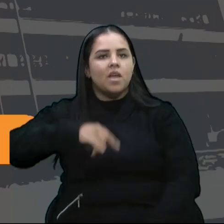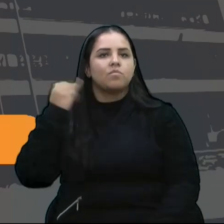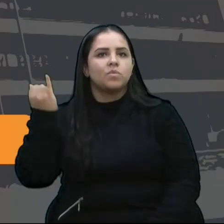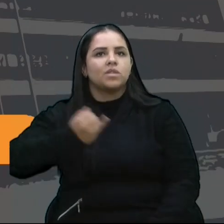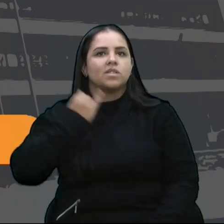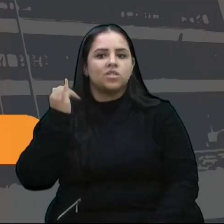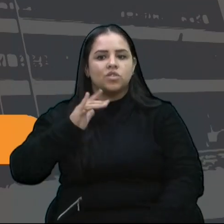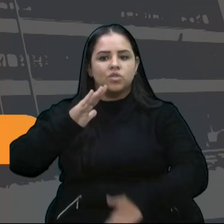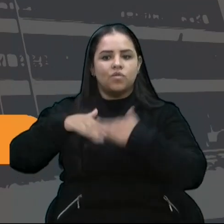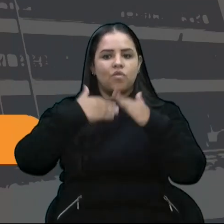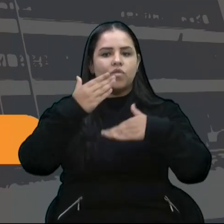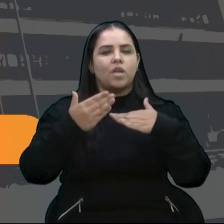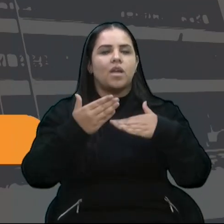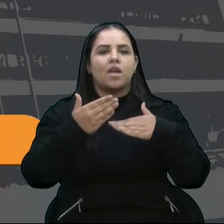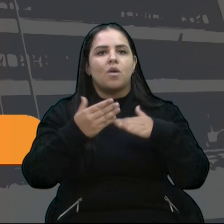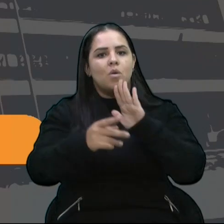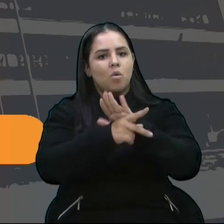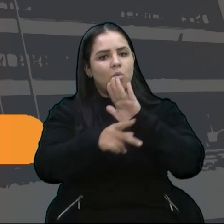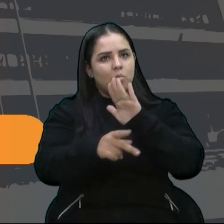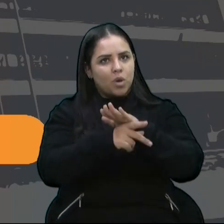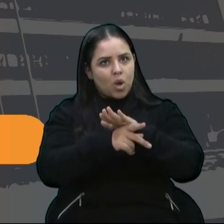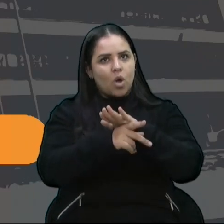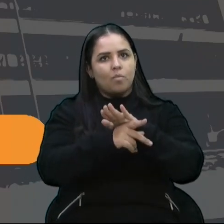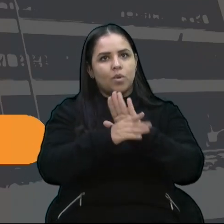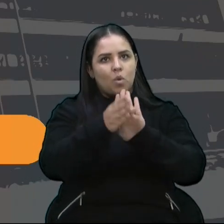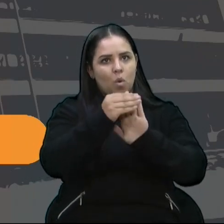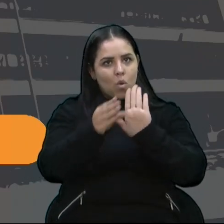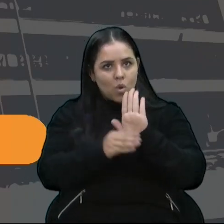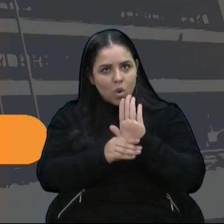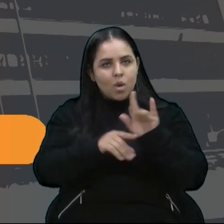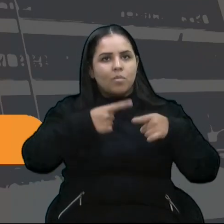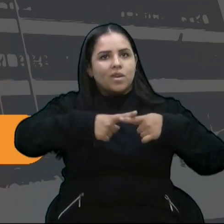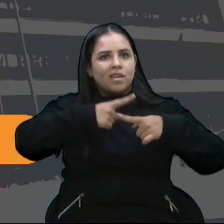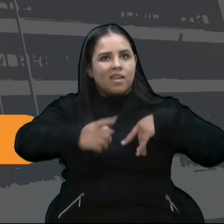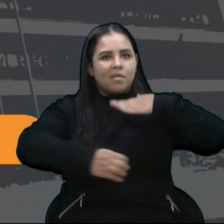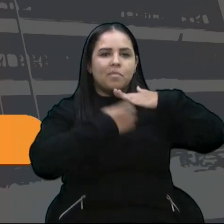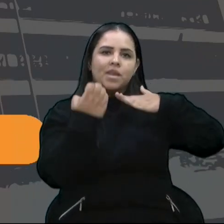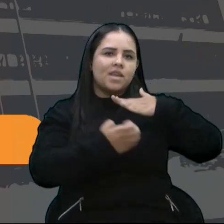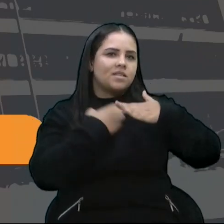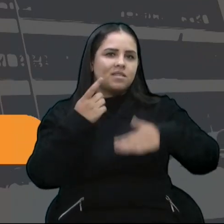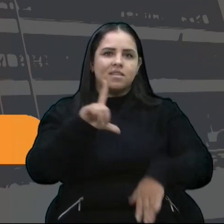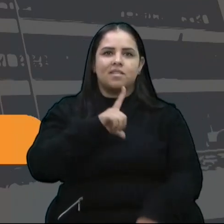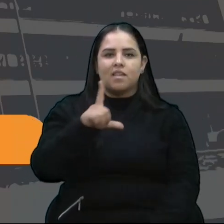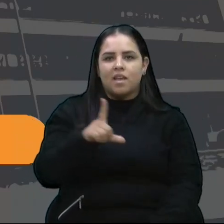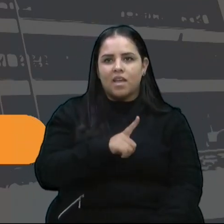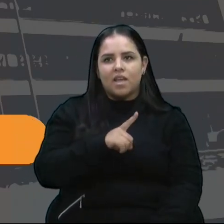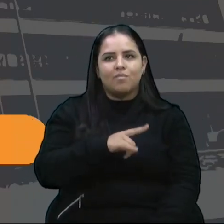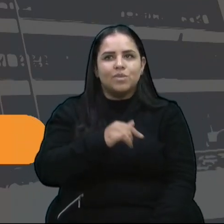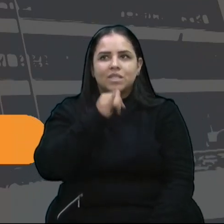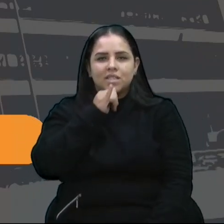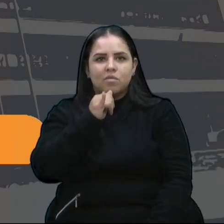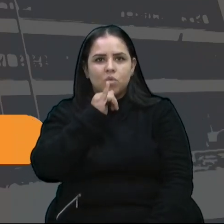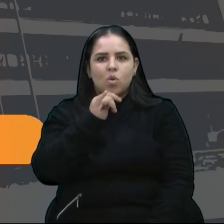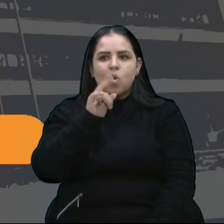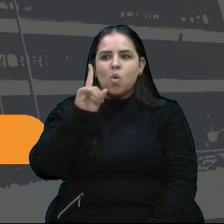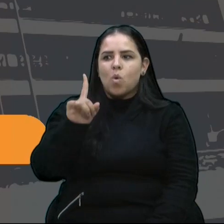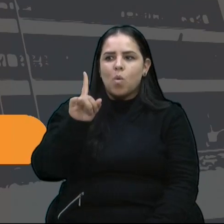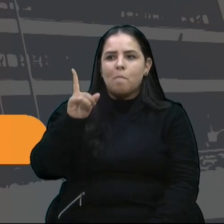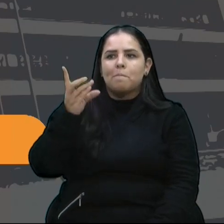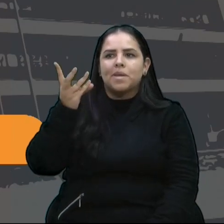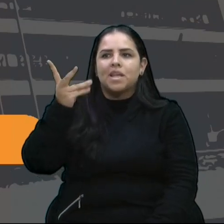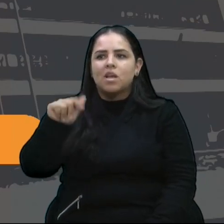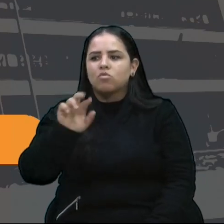desenvolvimento de conteúdo próprio, nas suas próprias mídias. E as empresas que investiam, sei lá, uma vez investiam 1 milhão na